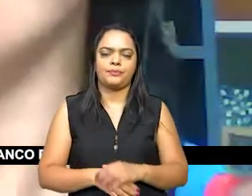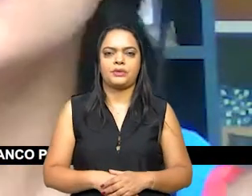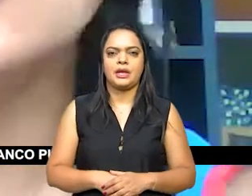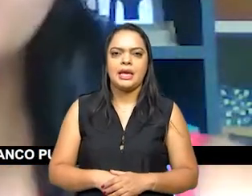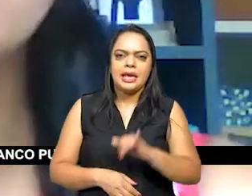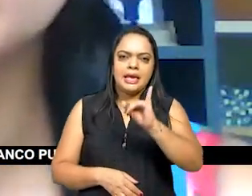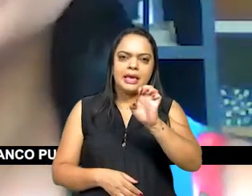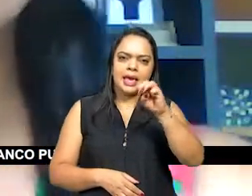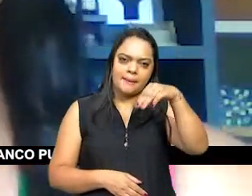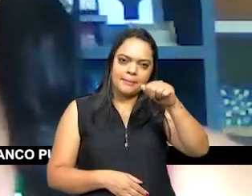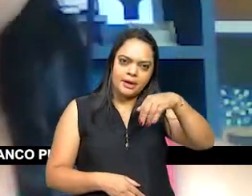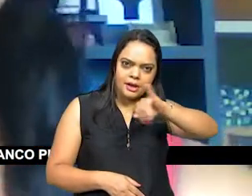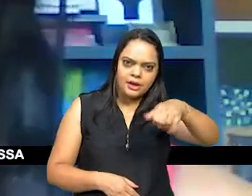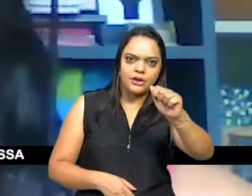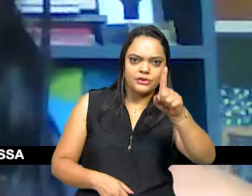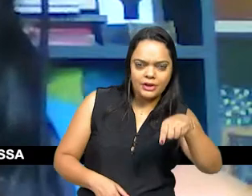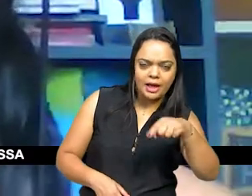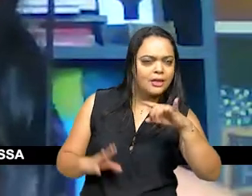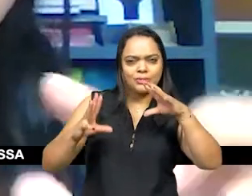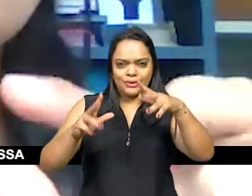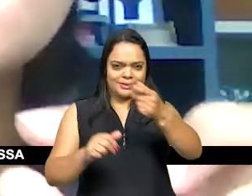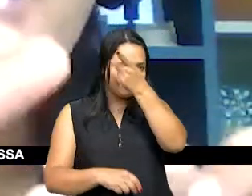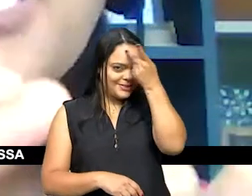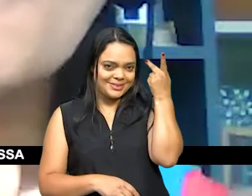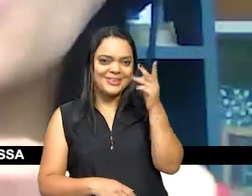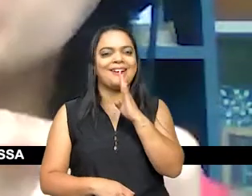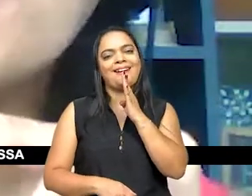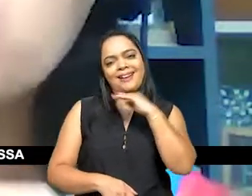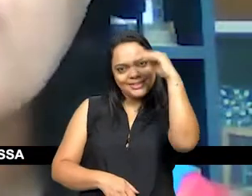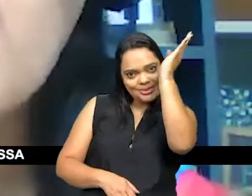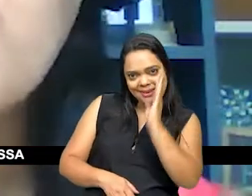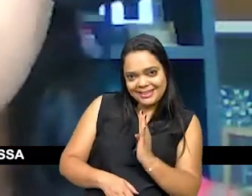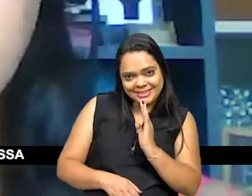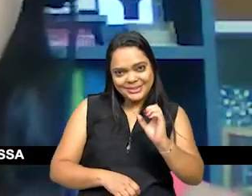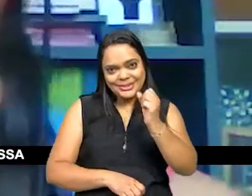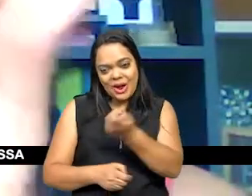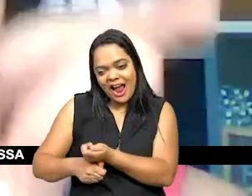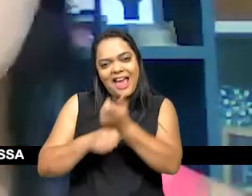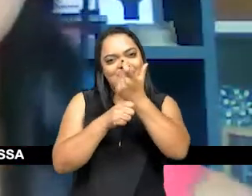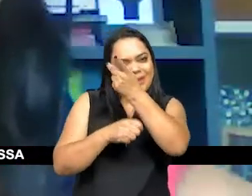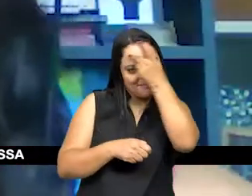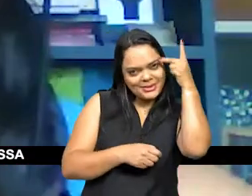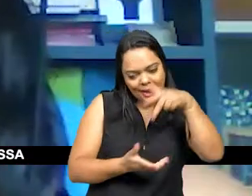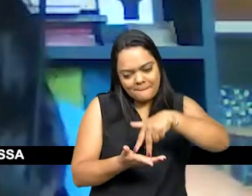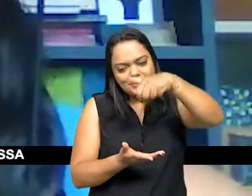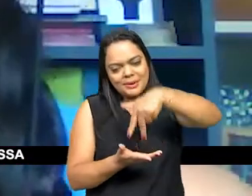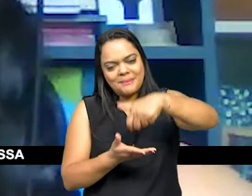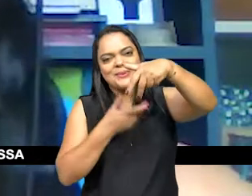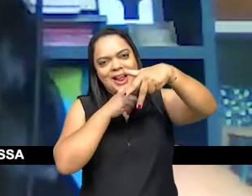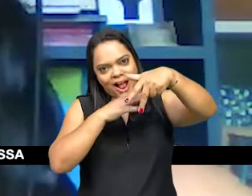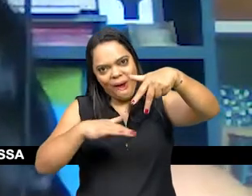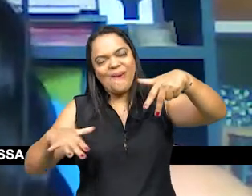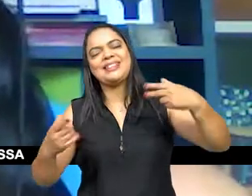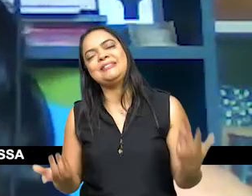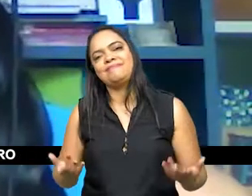Ali, virada do ano, é todo mundo de branco pulando ondinha. Então, assim, tu tem algumas chaves que tu consegue entrar.